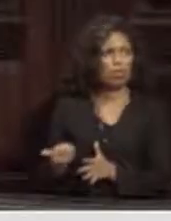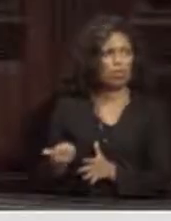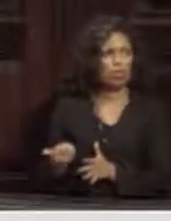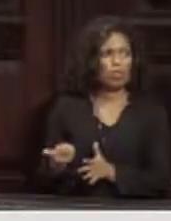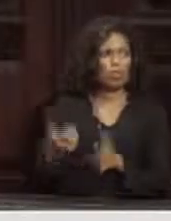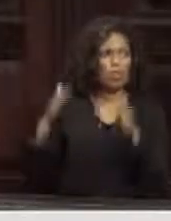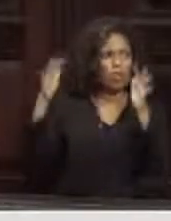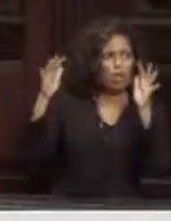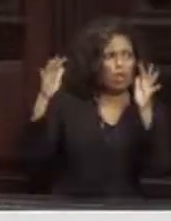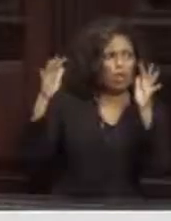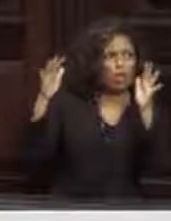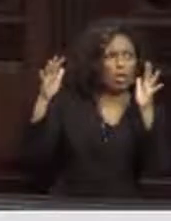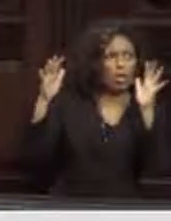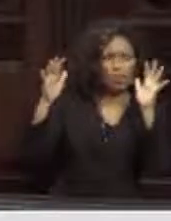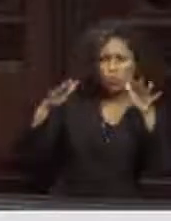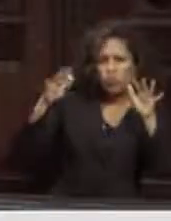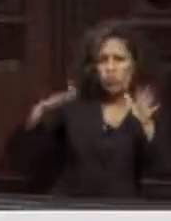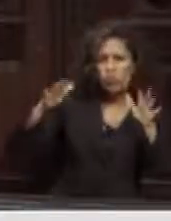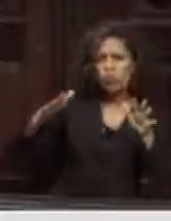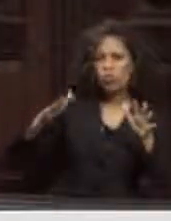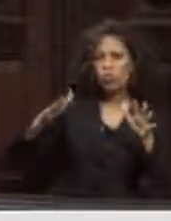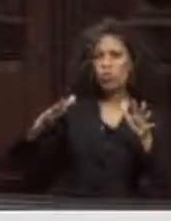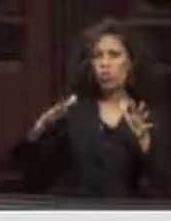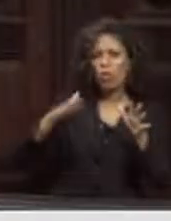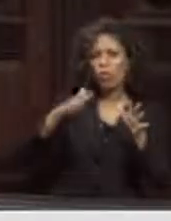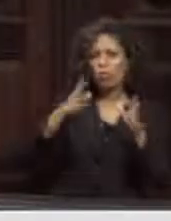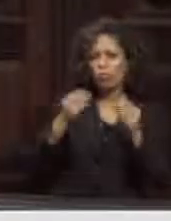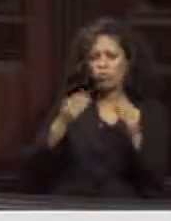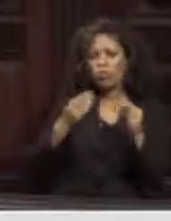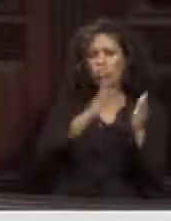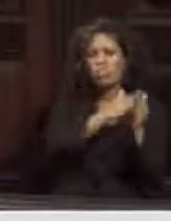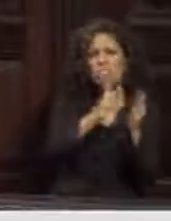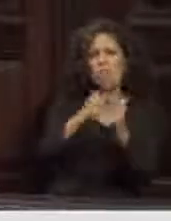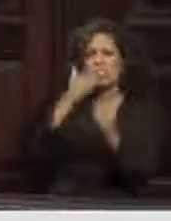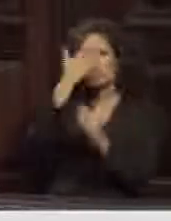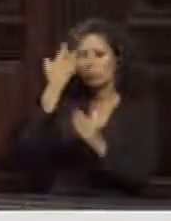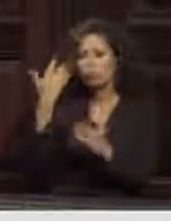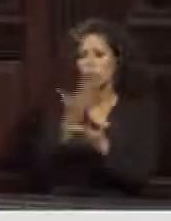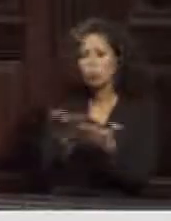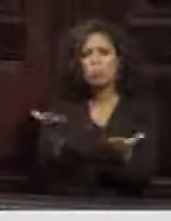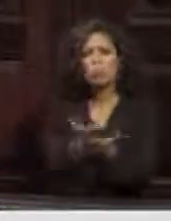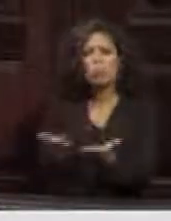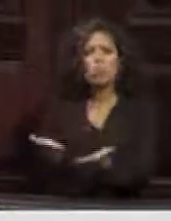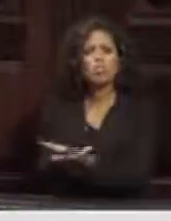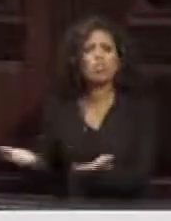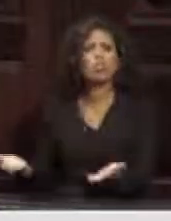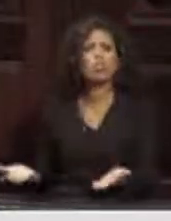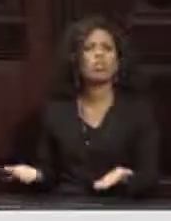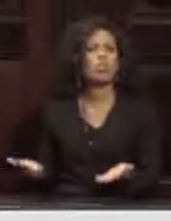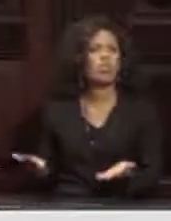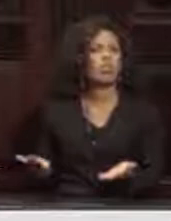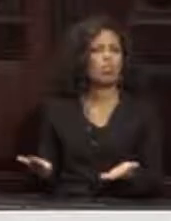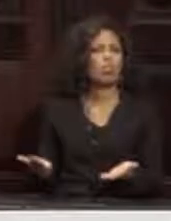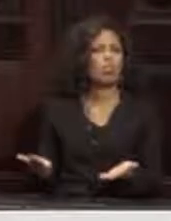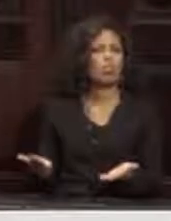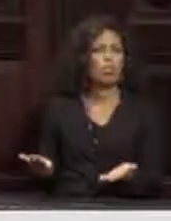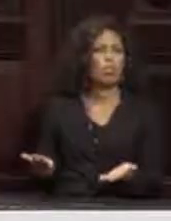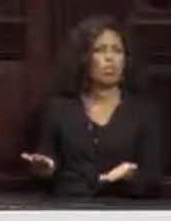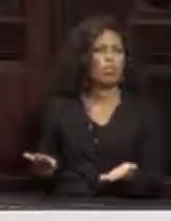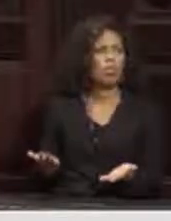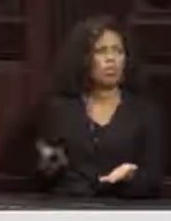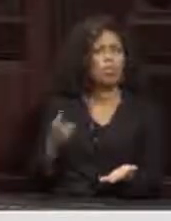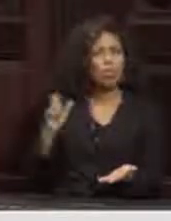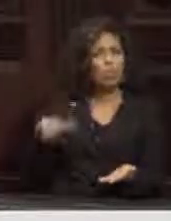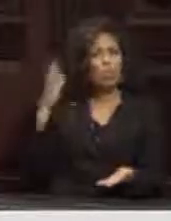abaixo, inclusive a residência de muita gente? E extinguir a SEAB é um ato de crueldade com